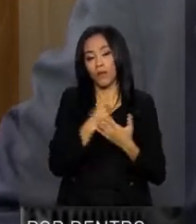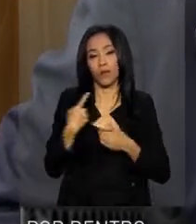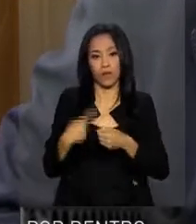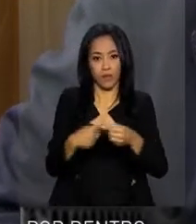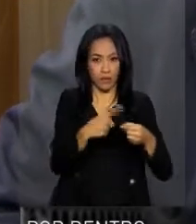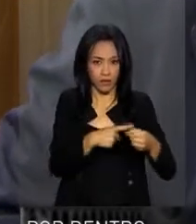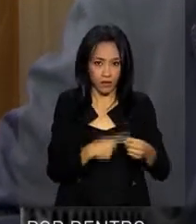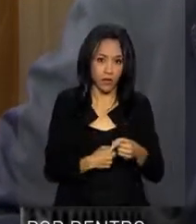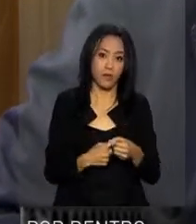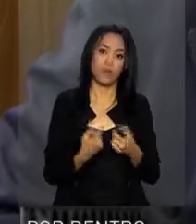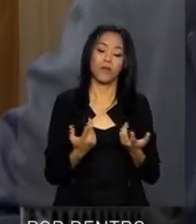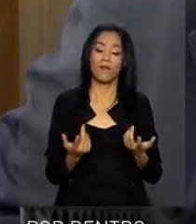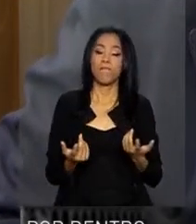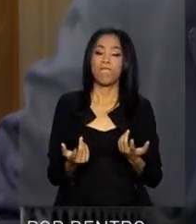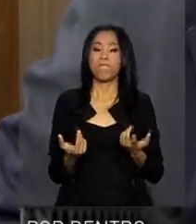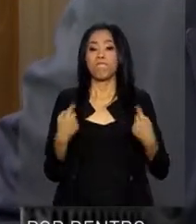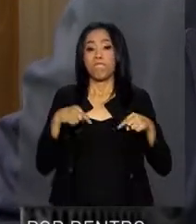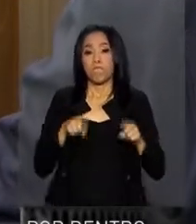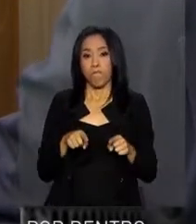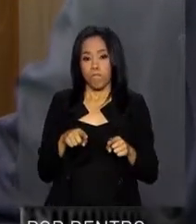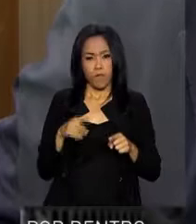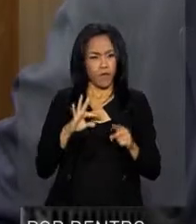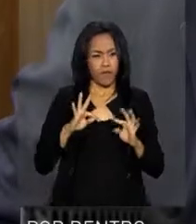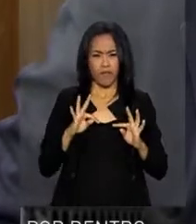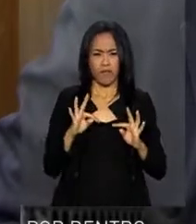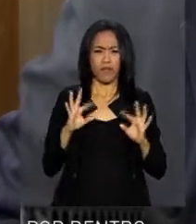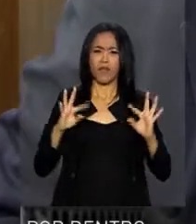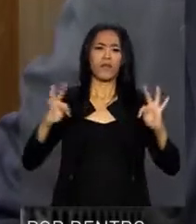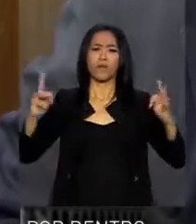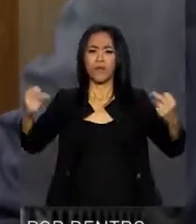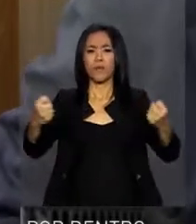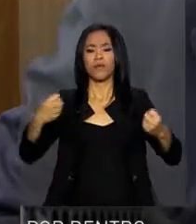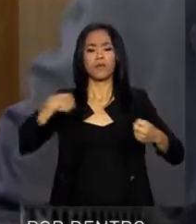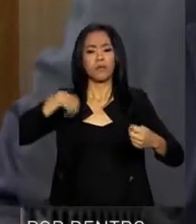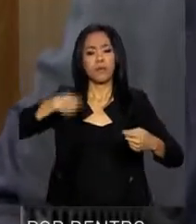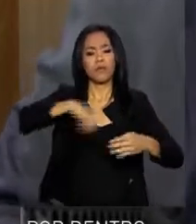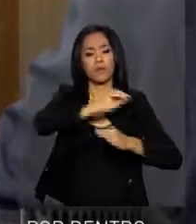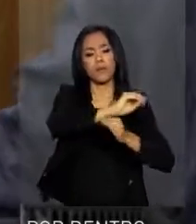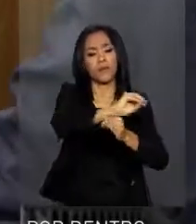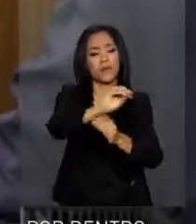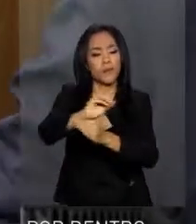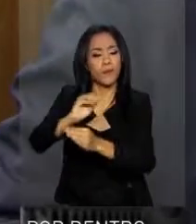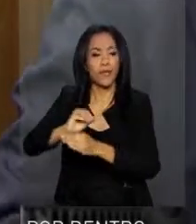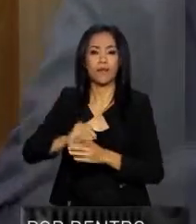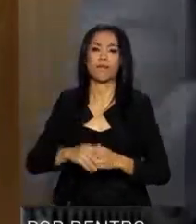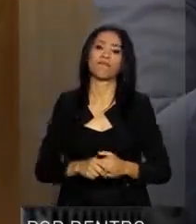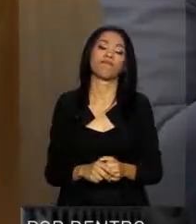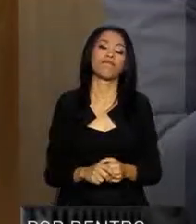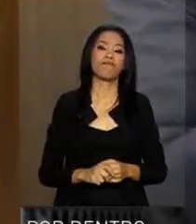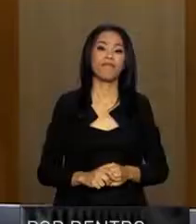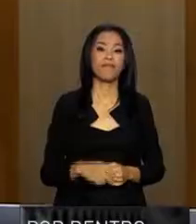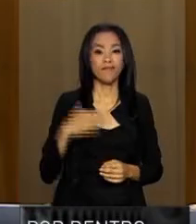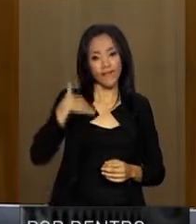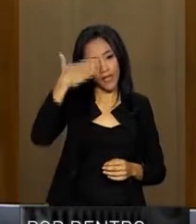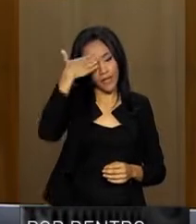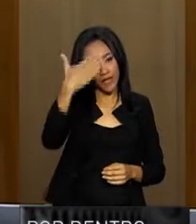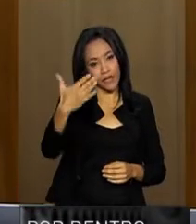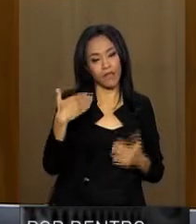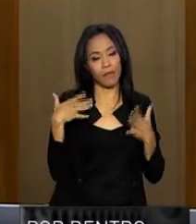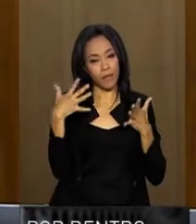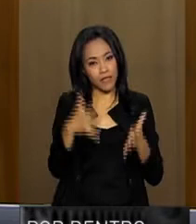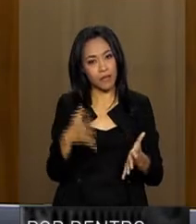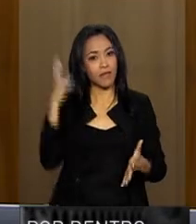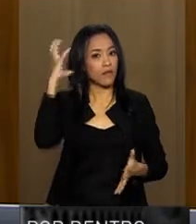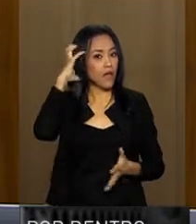conservação apa reservas biológicas pax e preservem os nossos manguezais eu agradeço a participação da sandra macedo